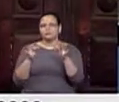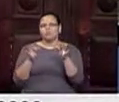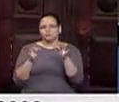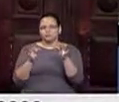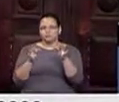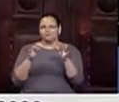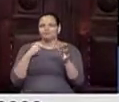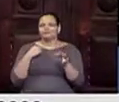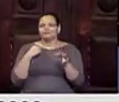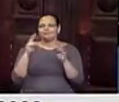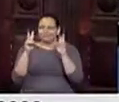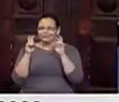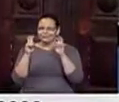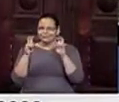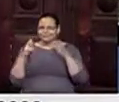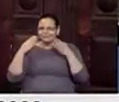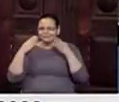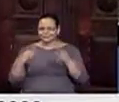polícia